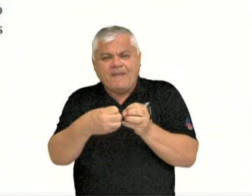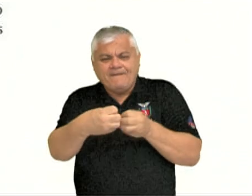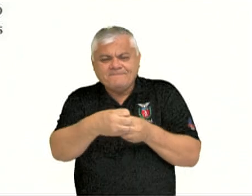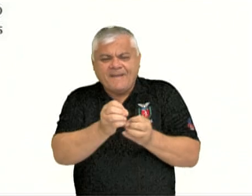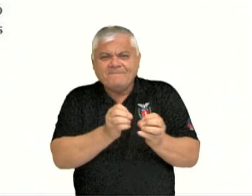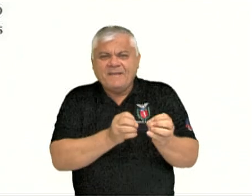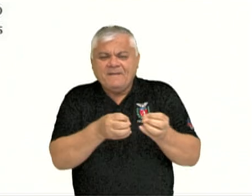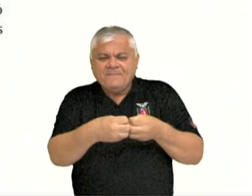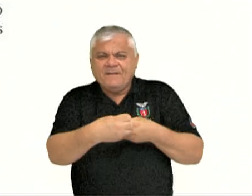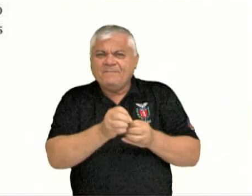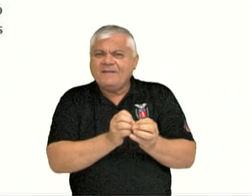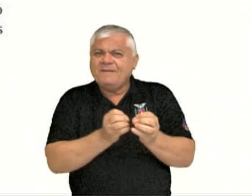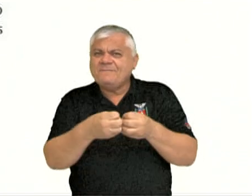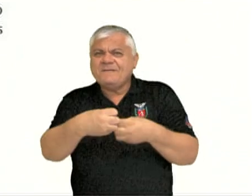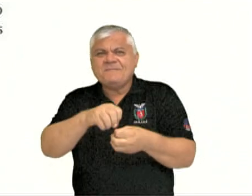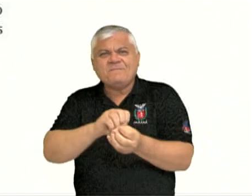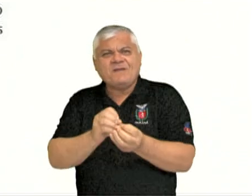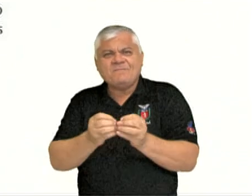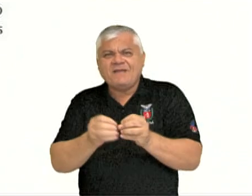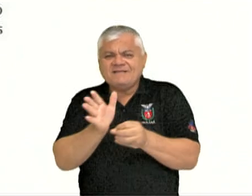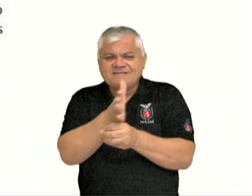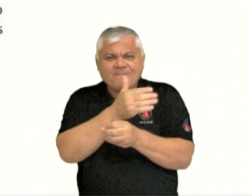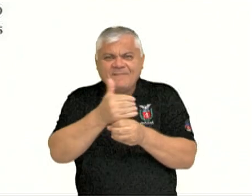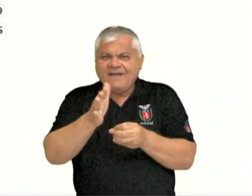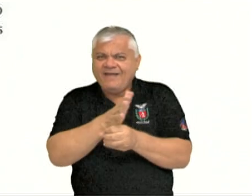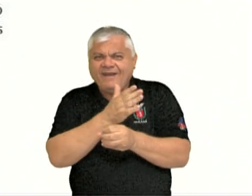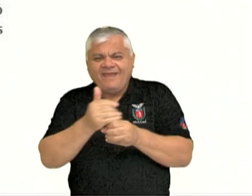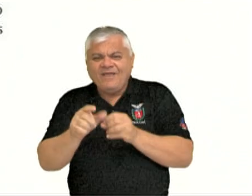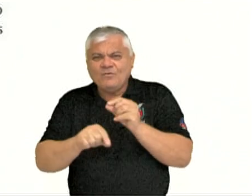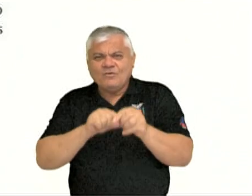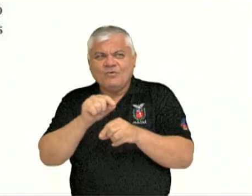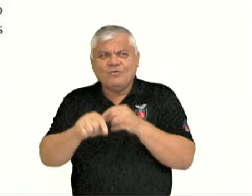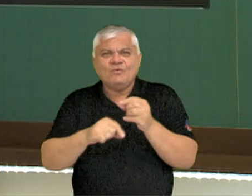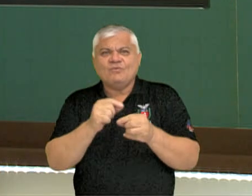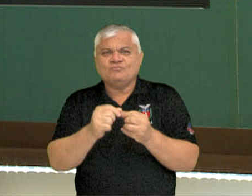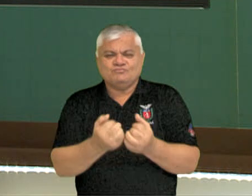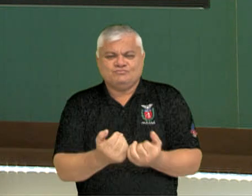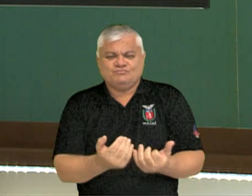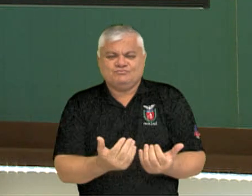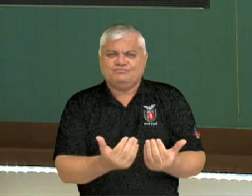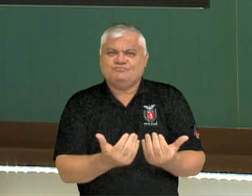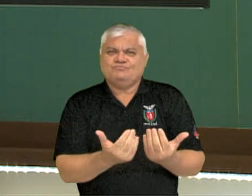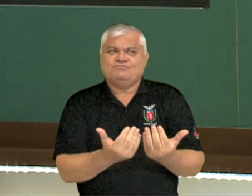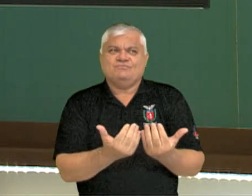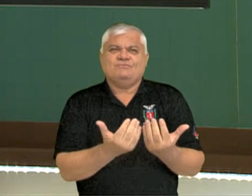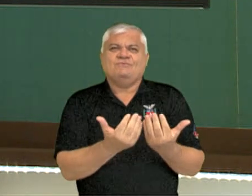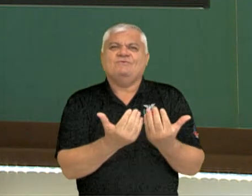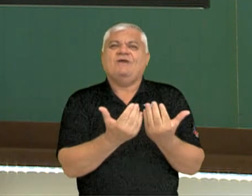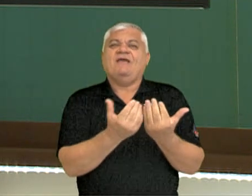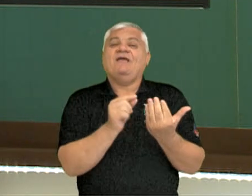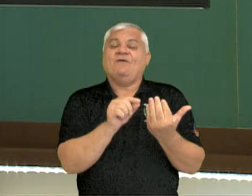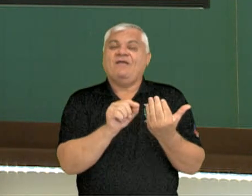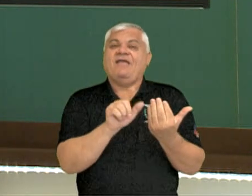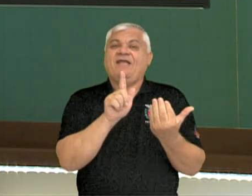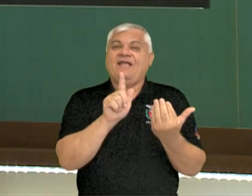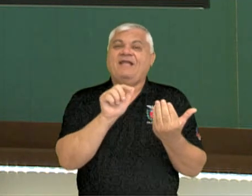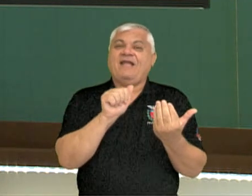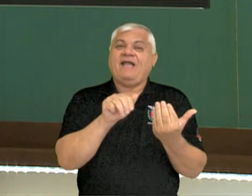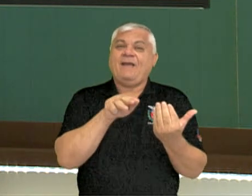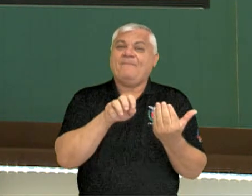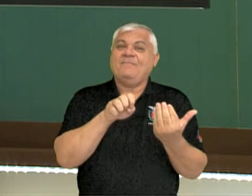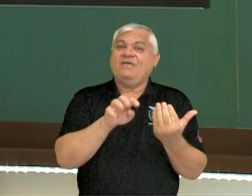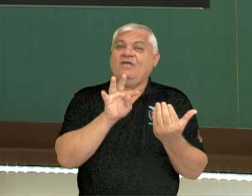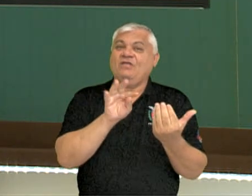várias divisões mitóticas, então, vão dar origem ao corpo, dessa planta que é chamado de gametófito, que